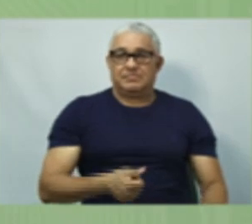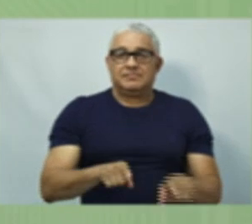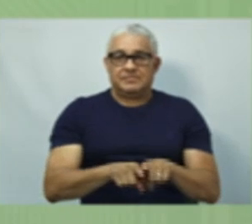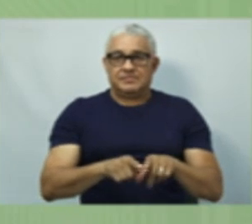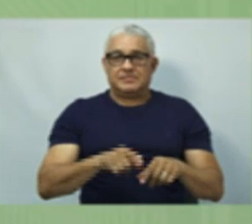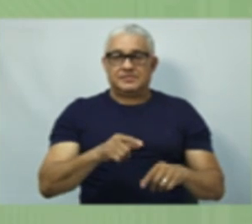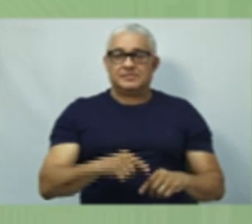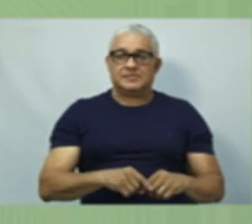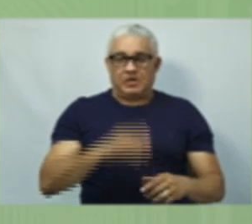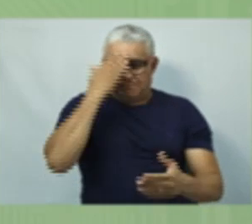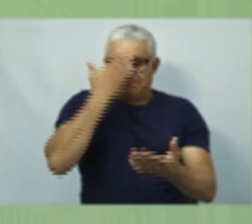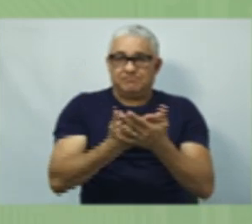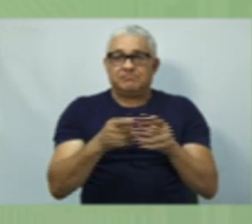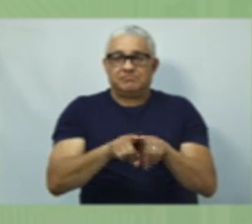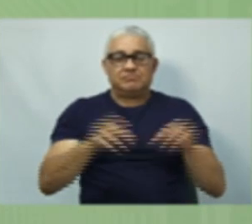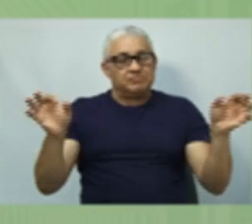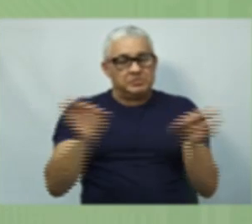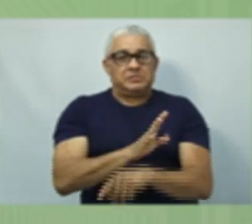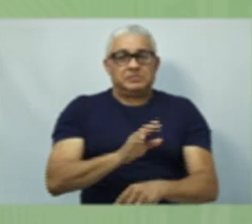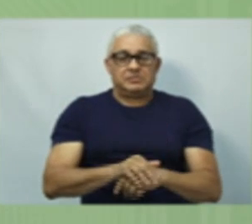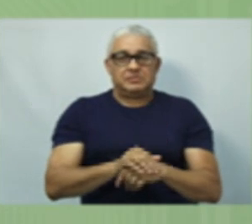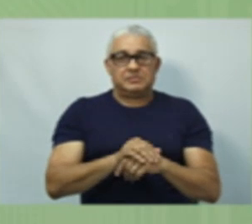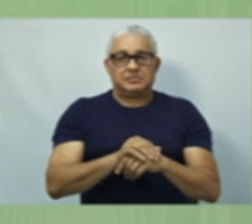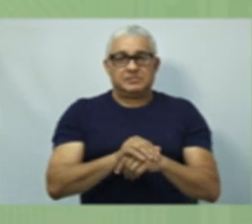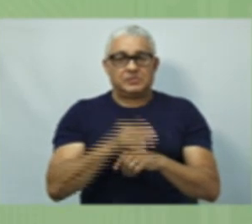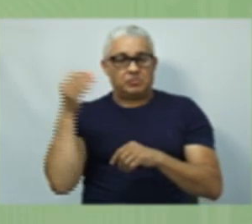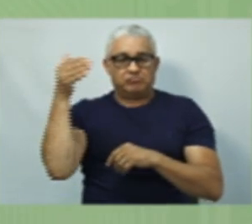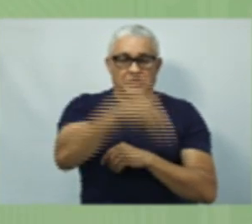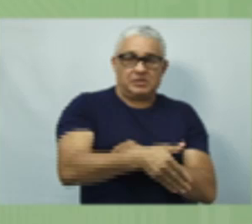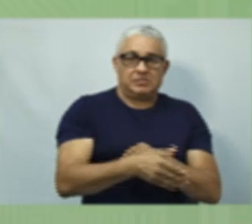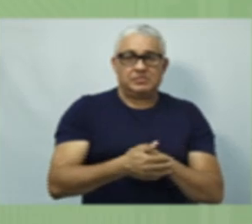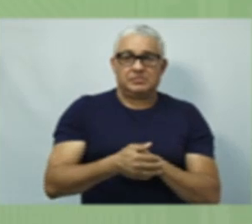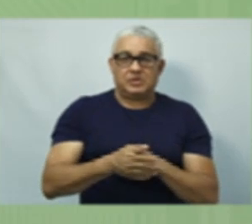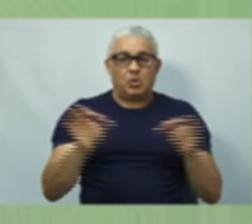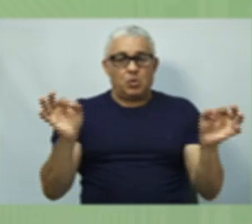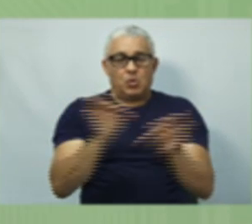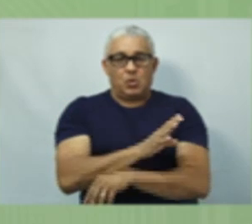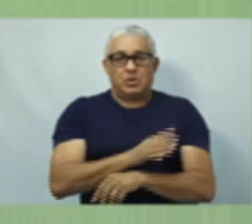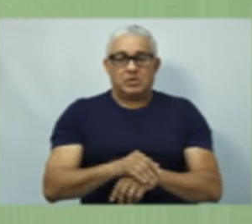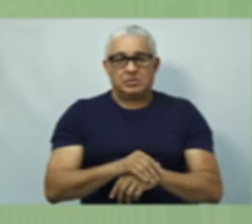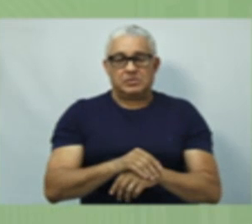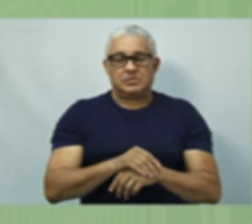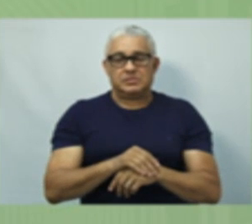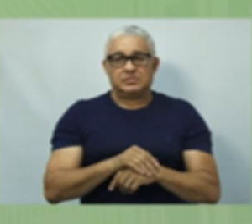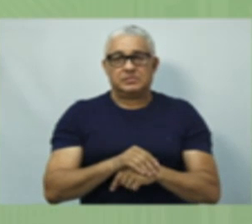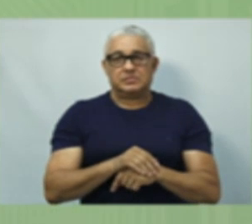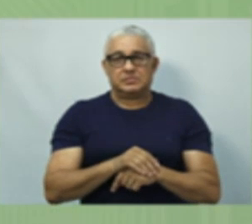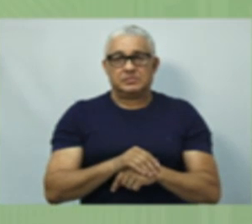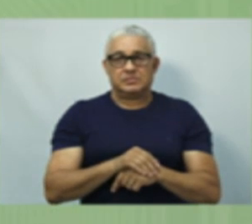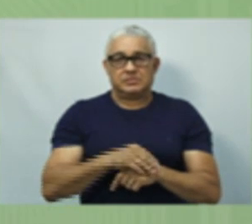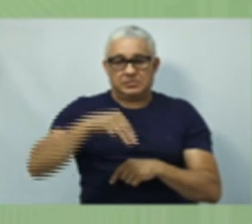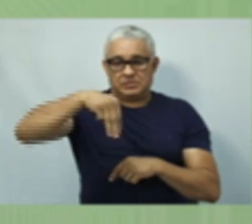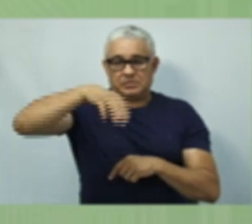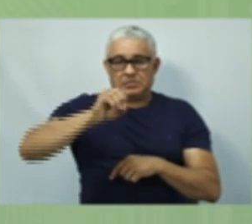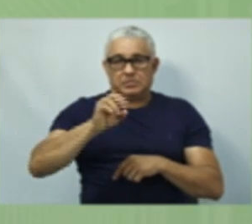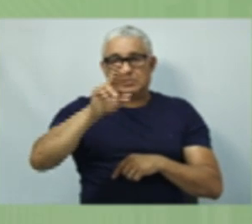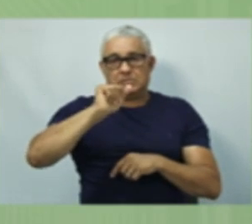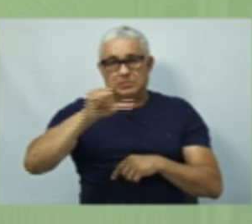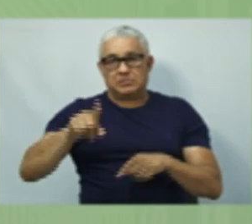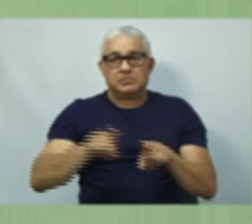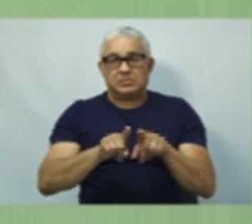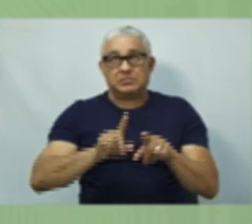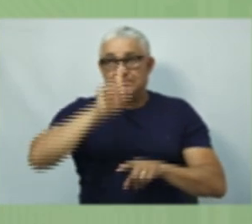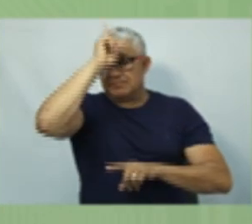aí depois ele está pronto para chegar na necessidade de autorrealização, que está relacionado à moralidade, à